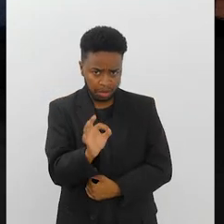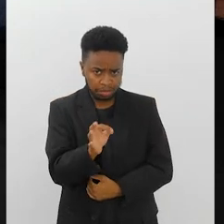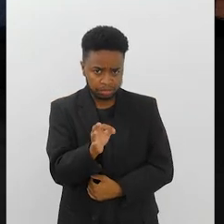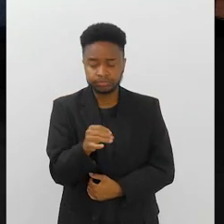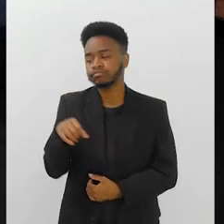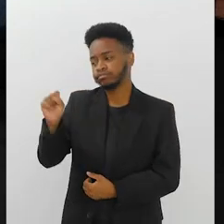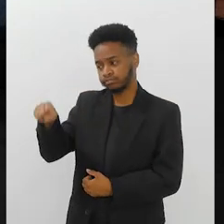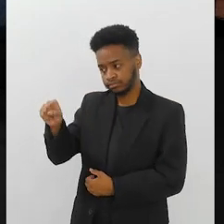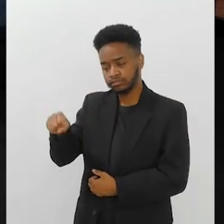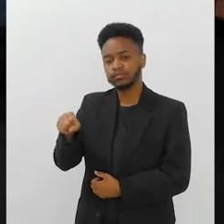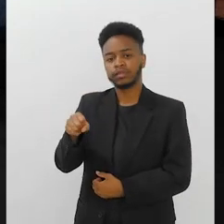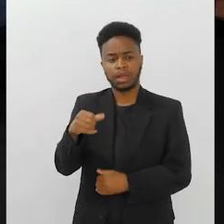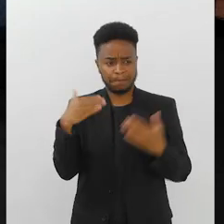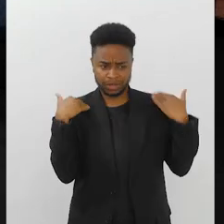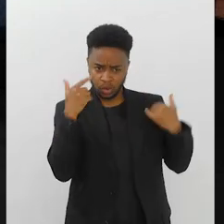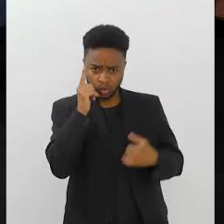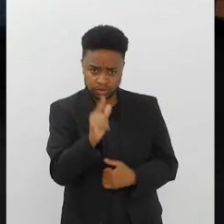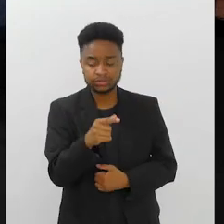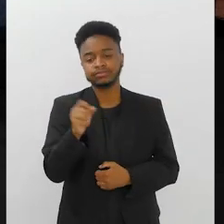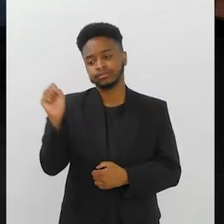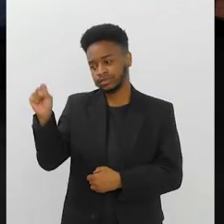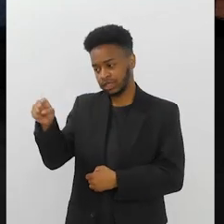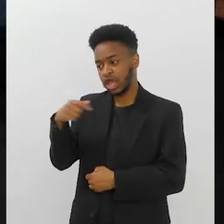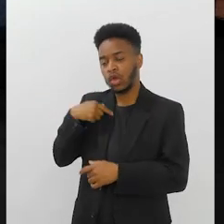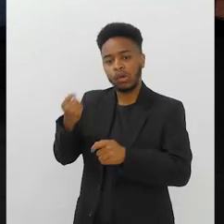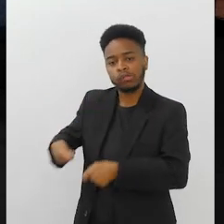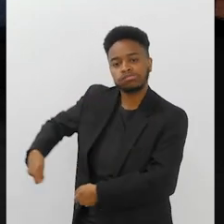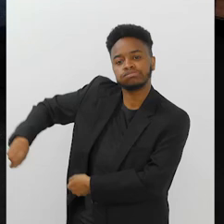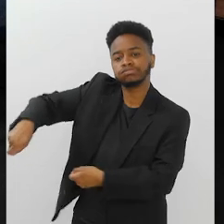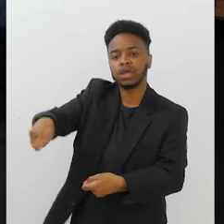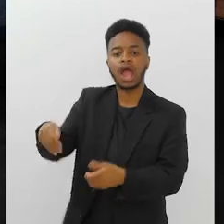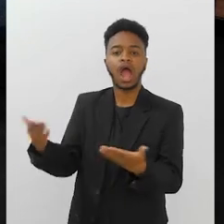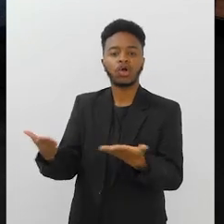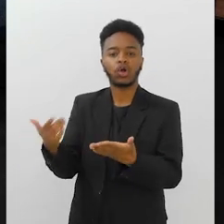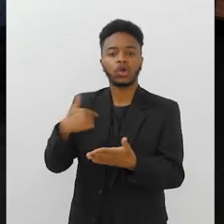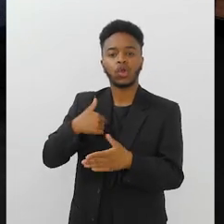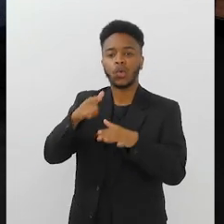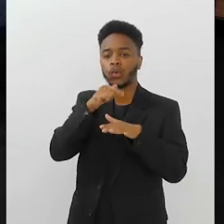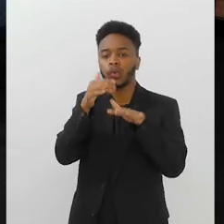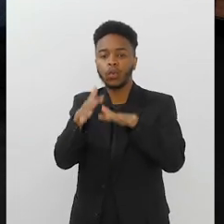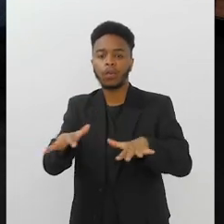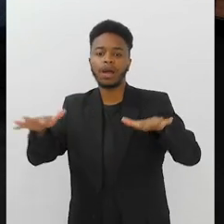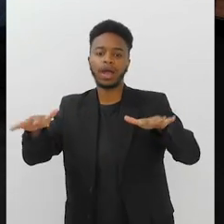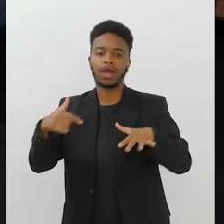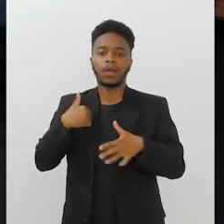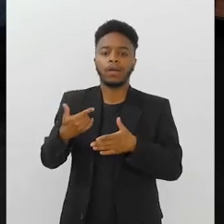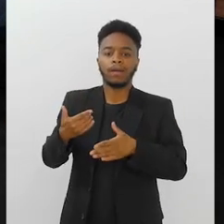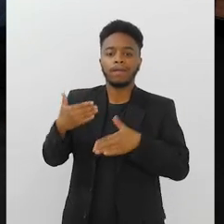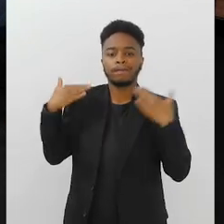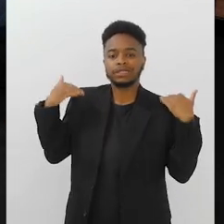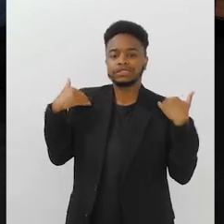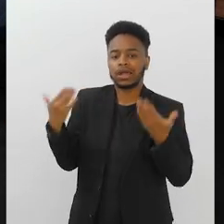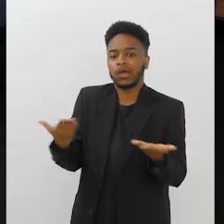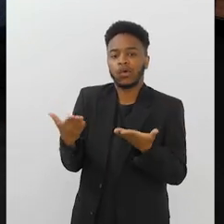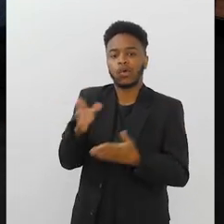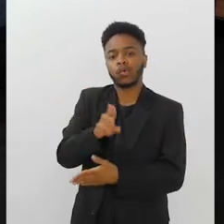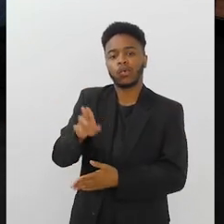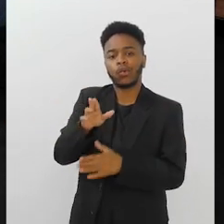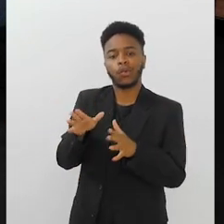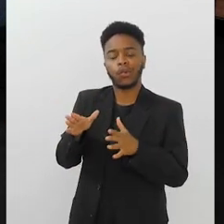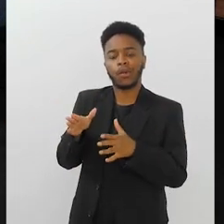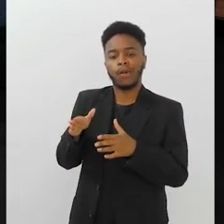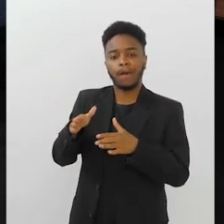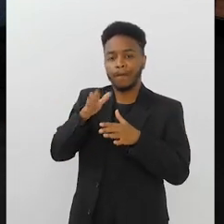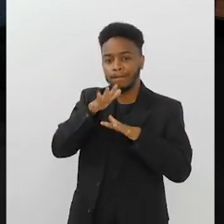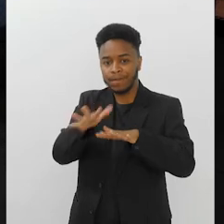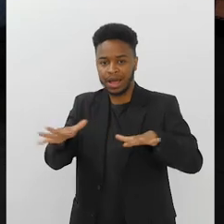normalmente com certeza pegar minhas redes agora já tô indo pro mar agora já comecei a a Meu passeio agora vai pro mar já